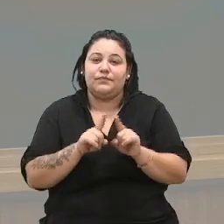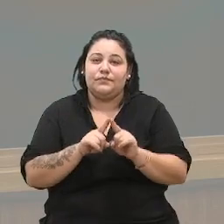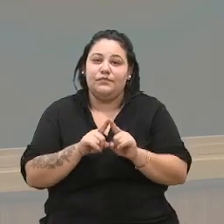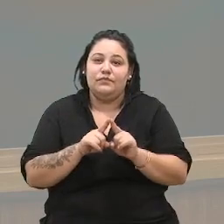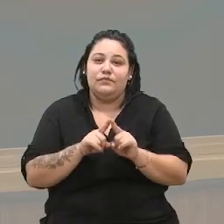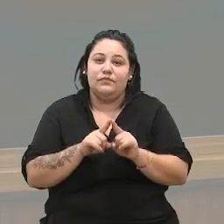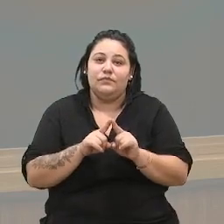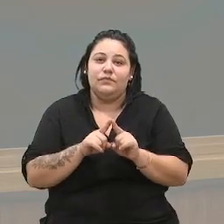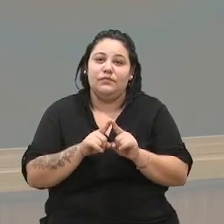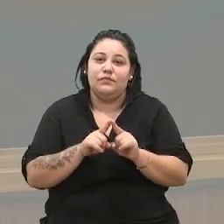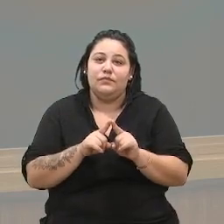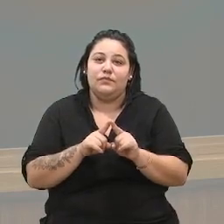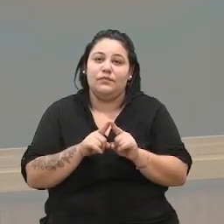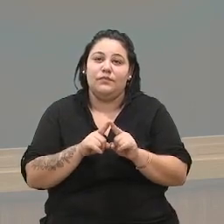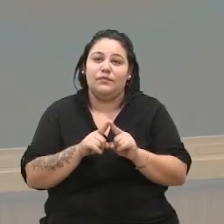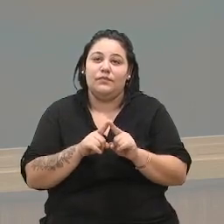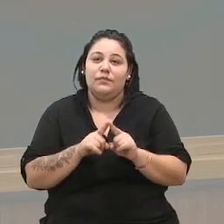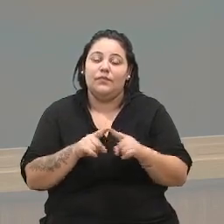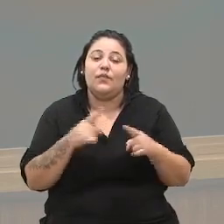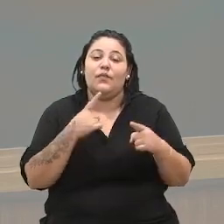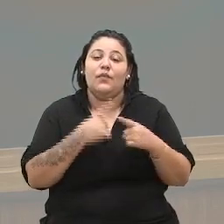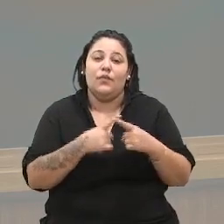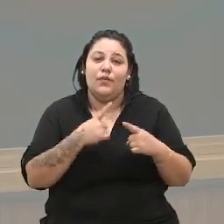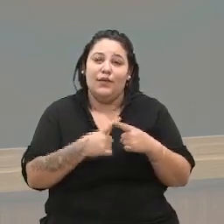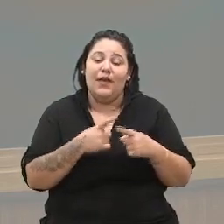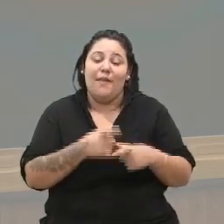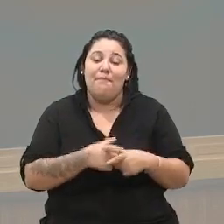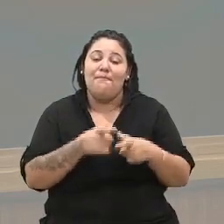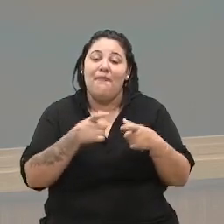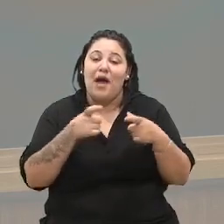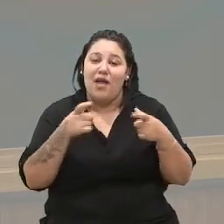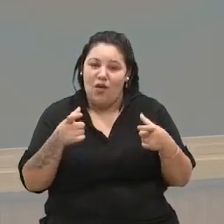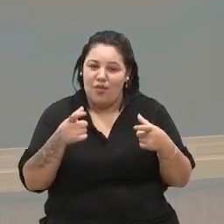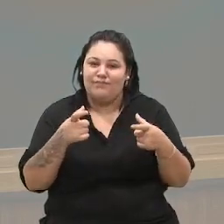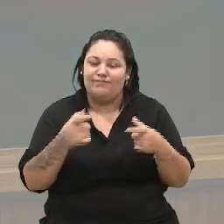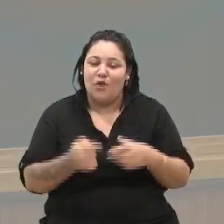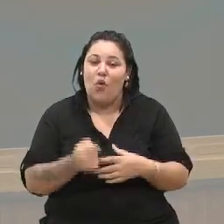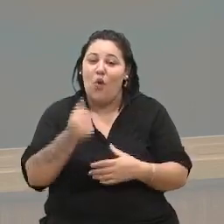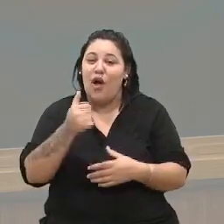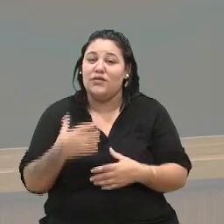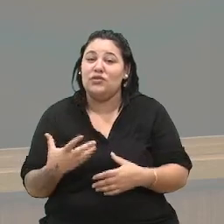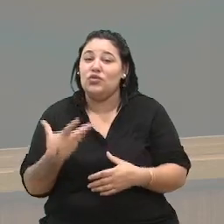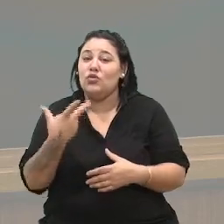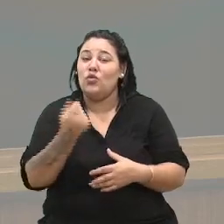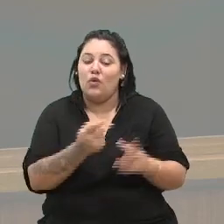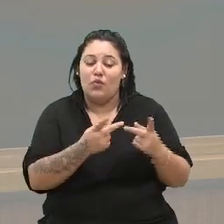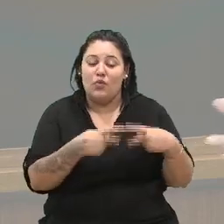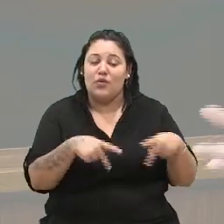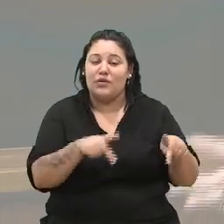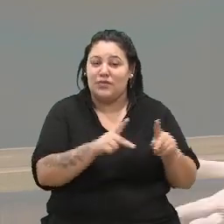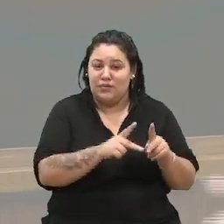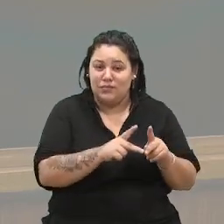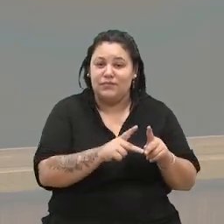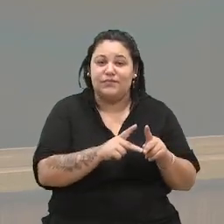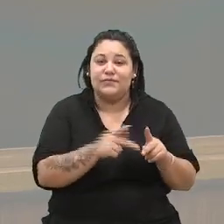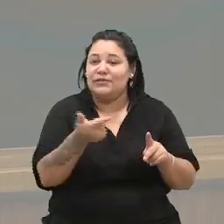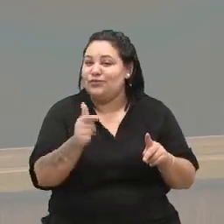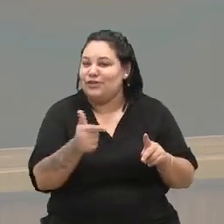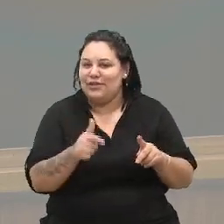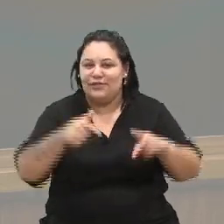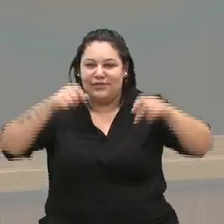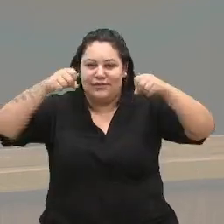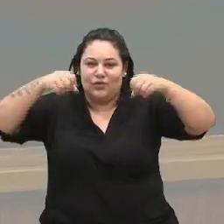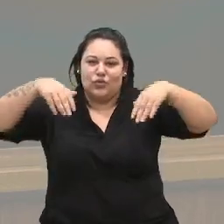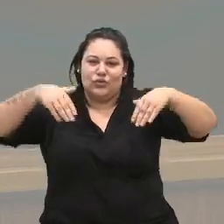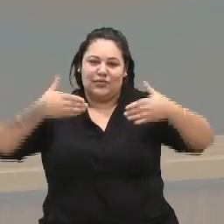função de ser exageradamente maior. Quase toda a população, ou grande parte da população, ficou sem energia. E não